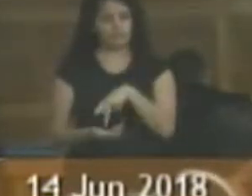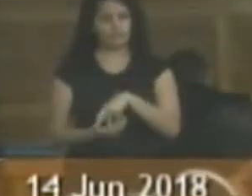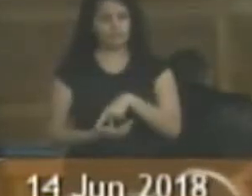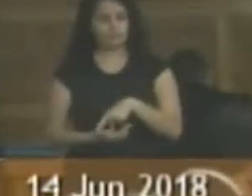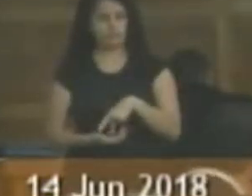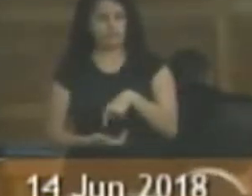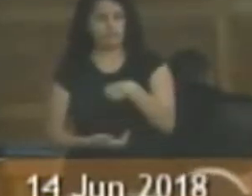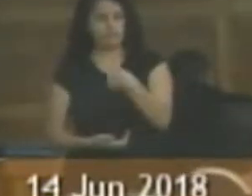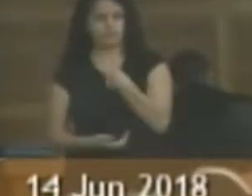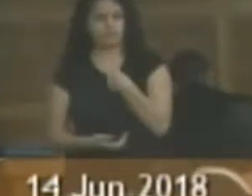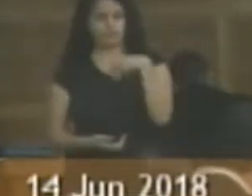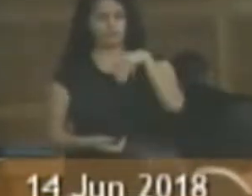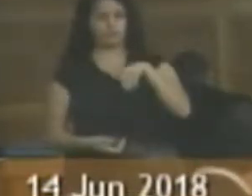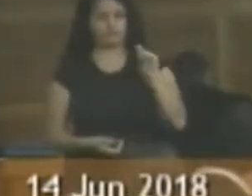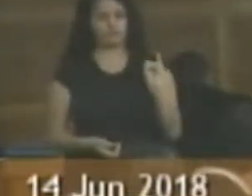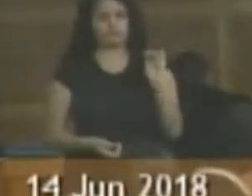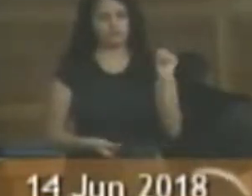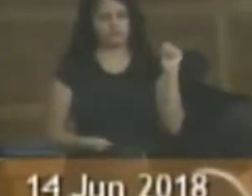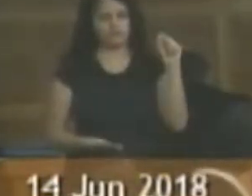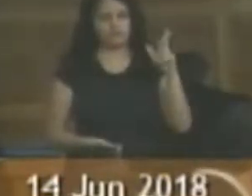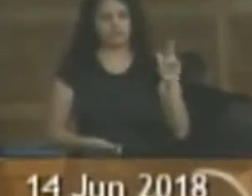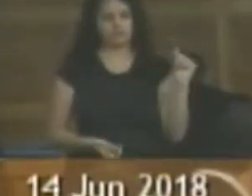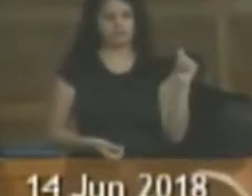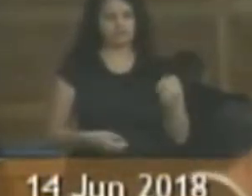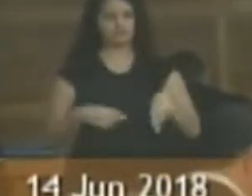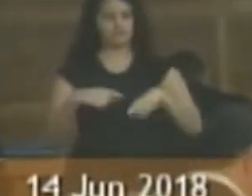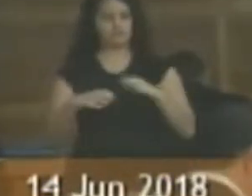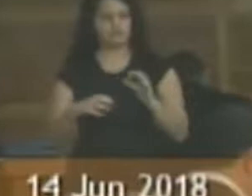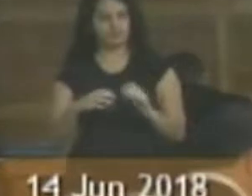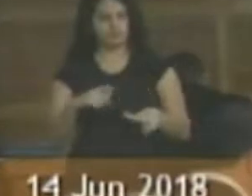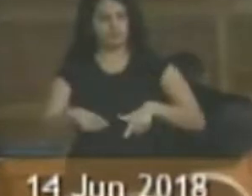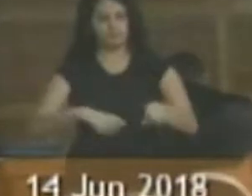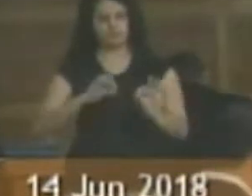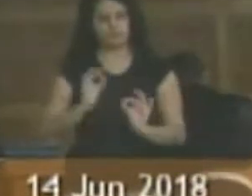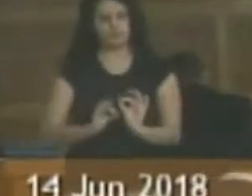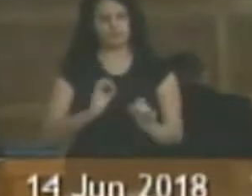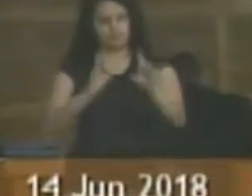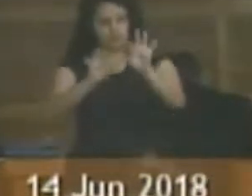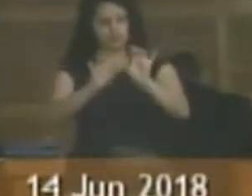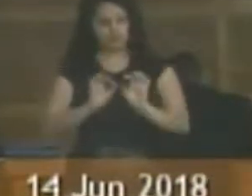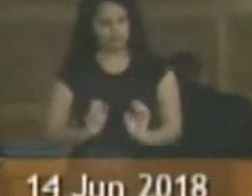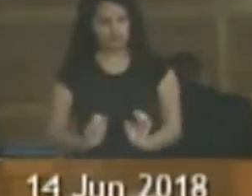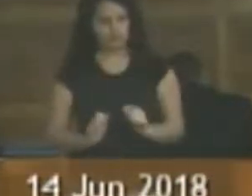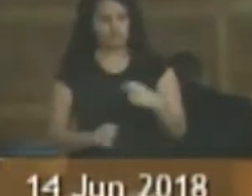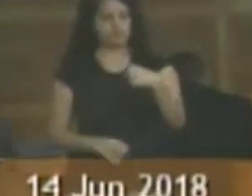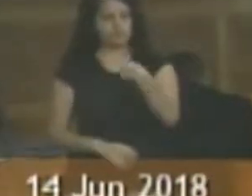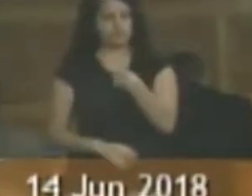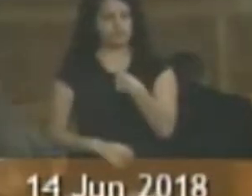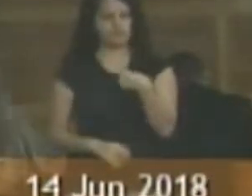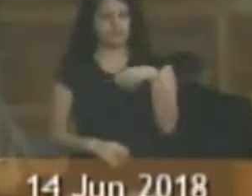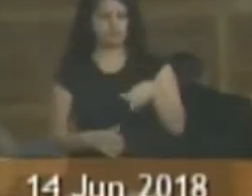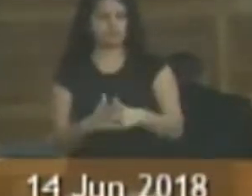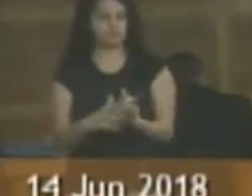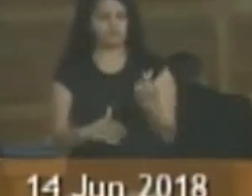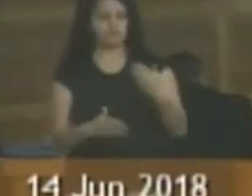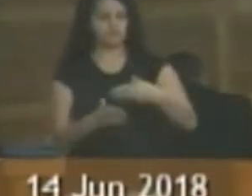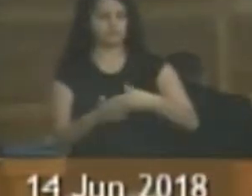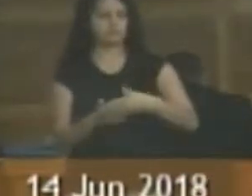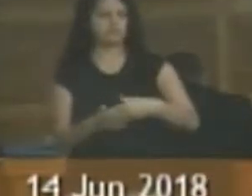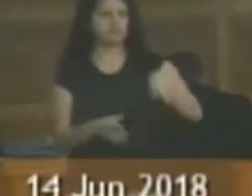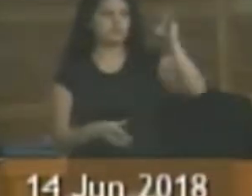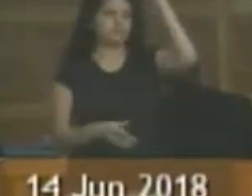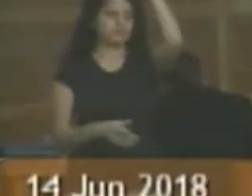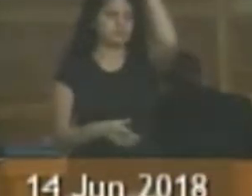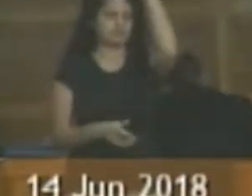lavrada a presente ata. Eu, Maiara Vidal Garcia, servidora legislativa, redigi e digitei, e eu, Marco Aurélio Coelho,